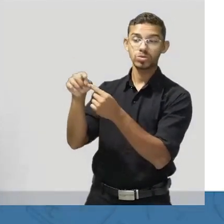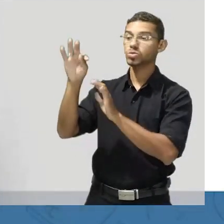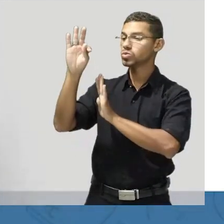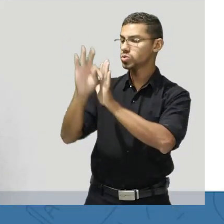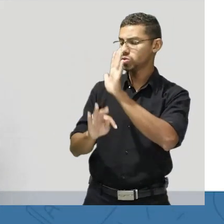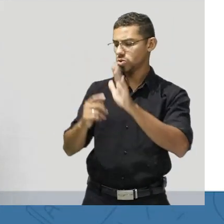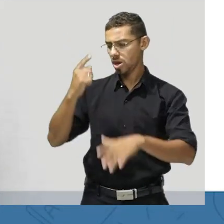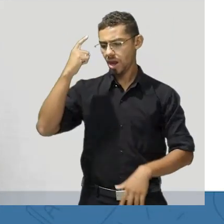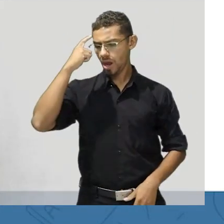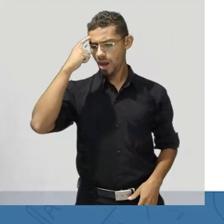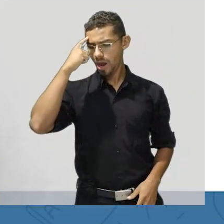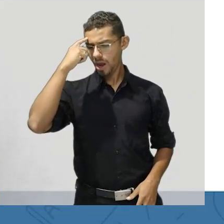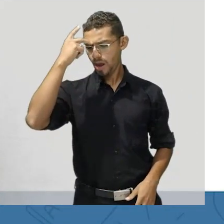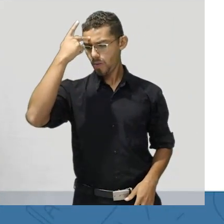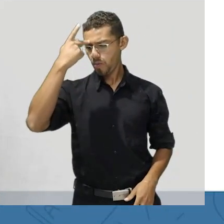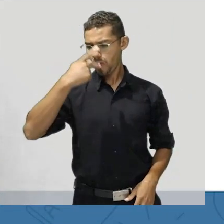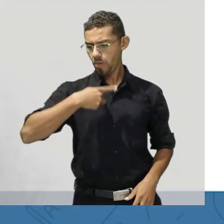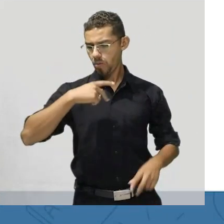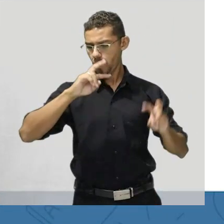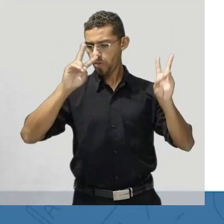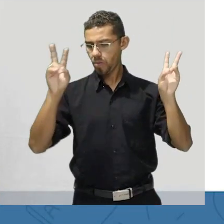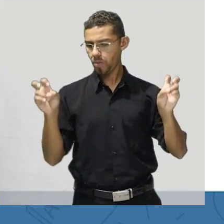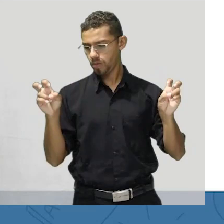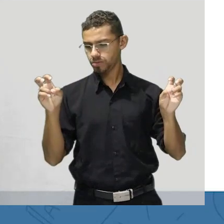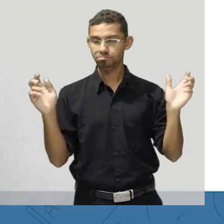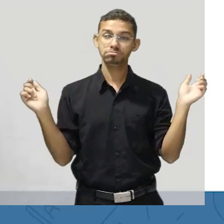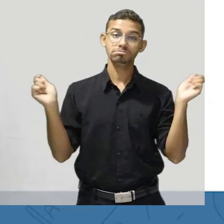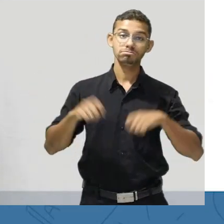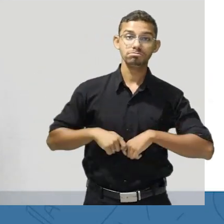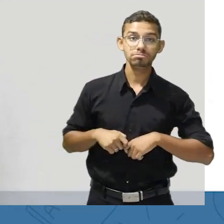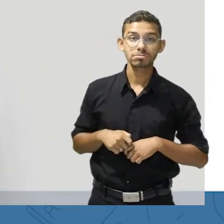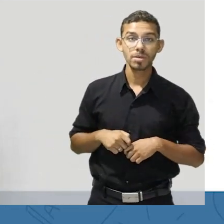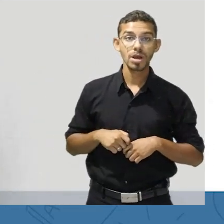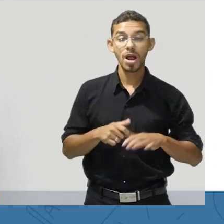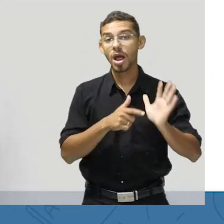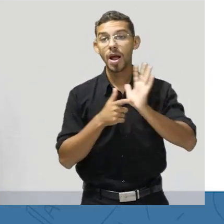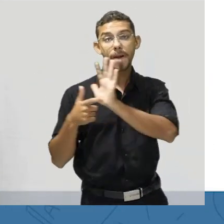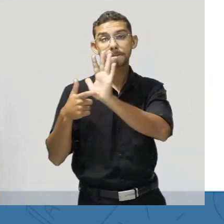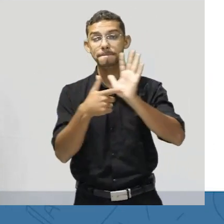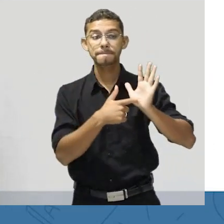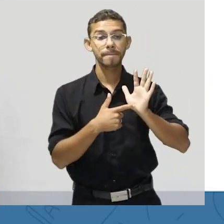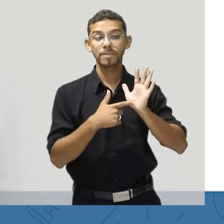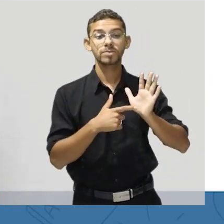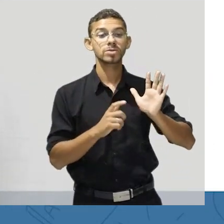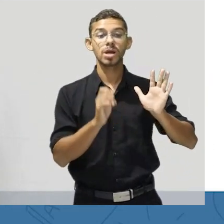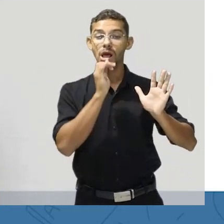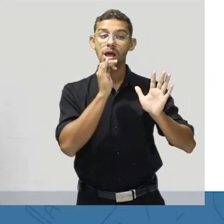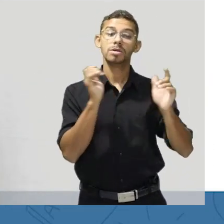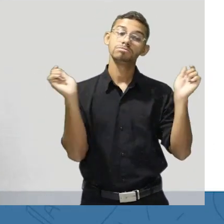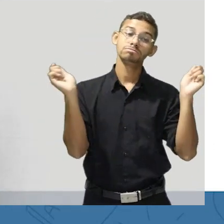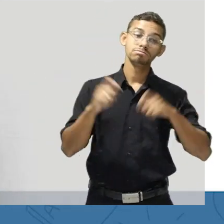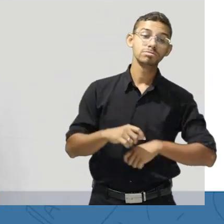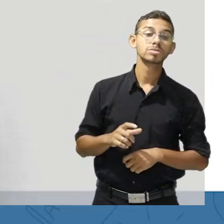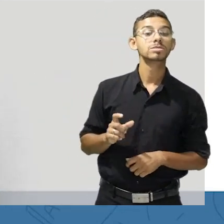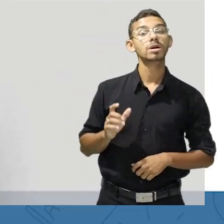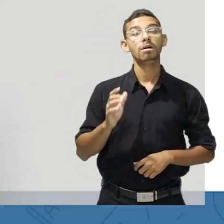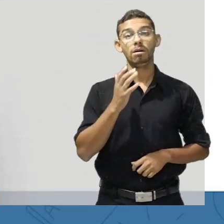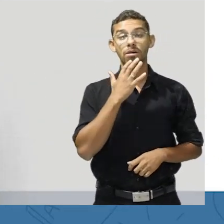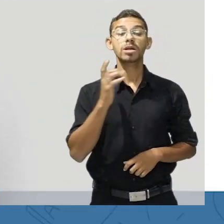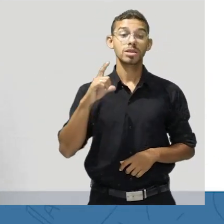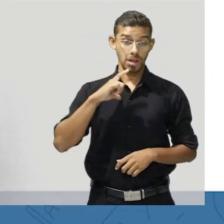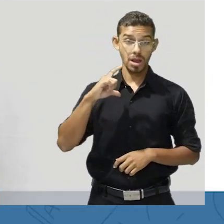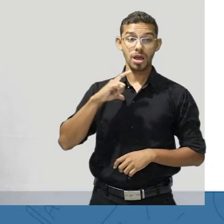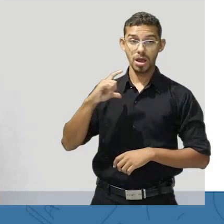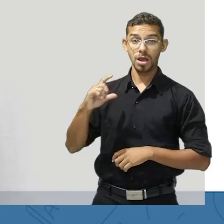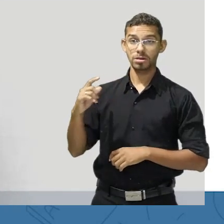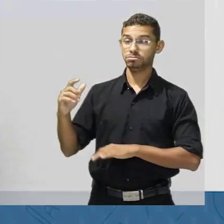o que eu penso sobre esse tema né na verdade você vai apresentar o tema a banca ela já traz o